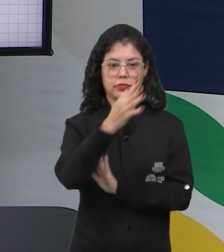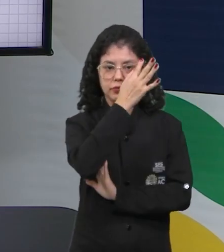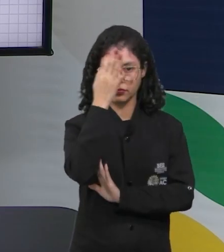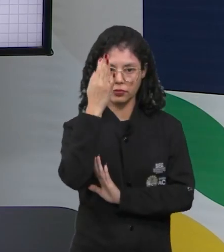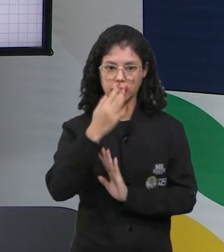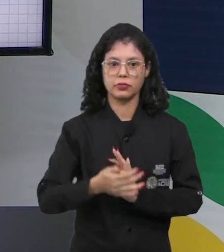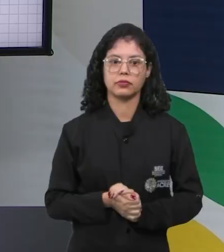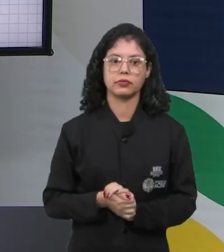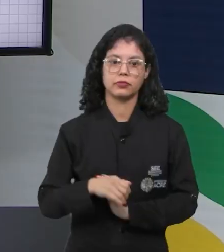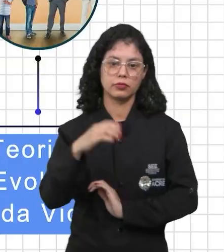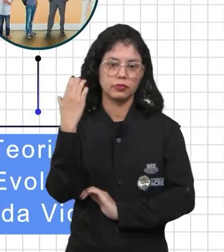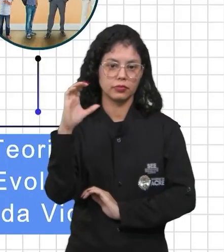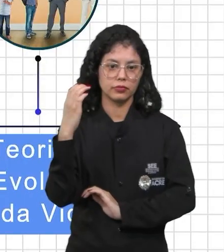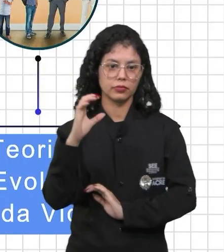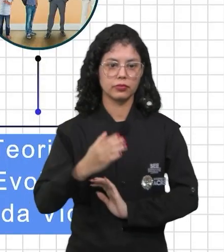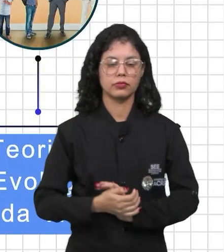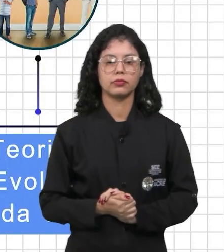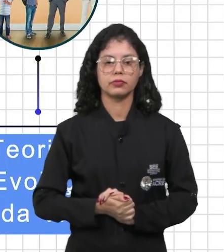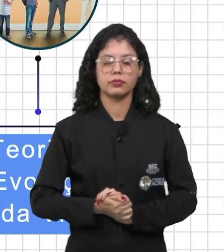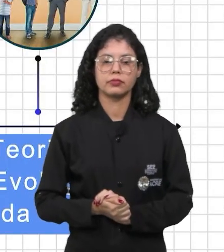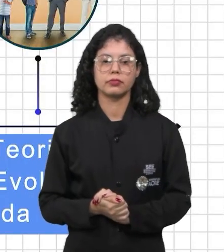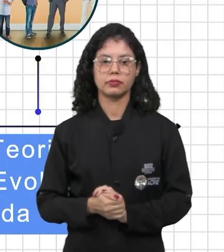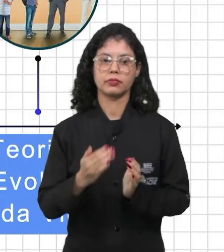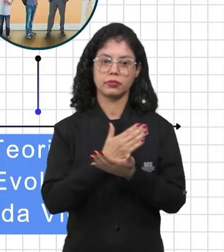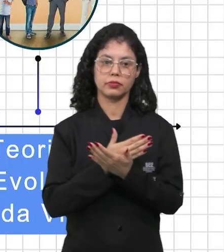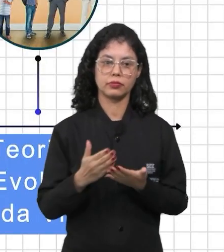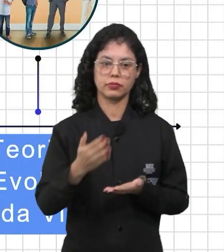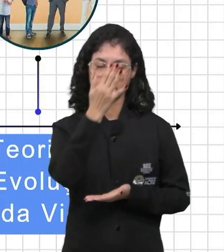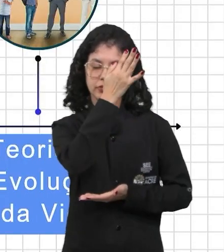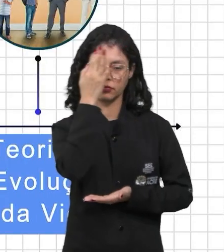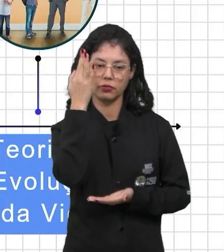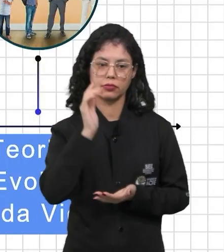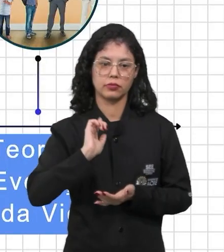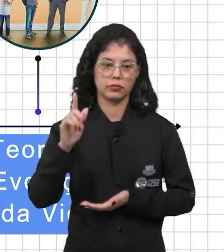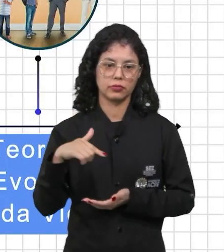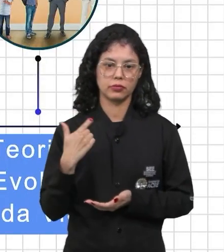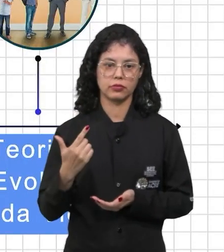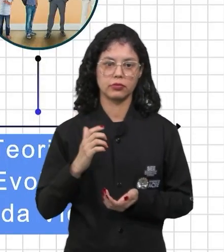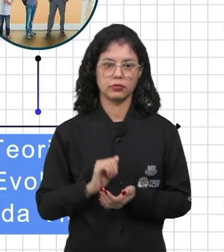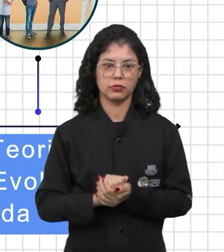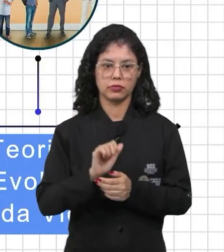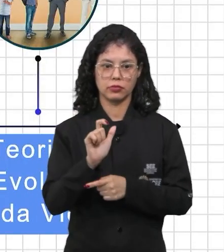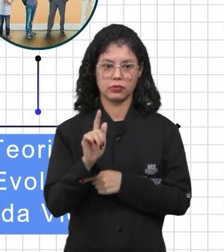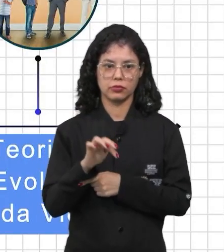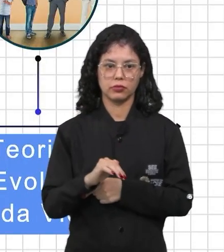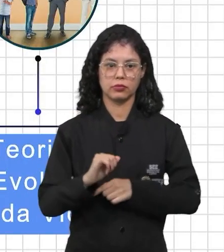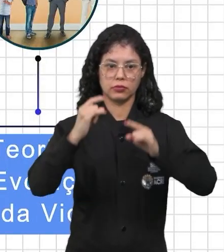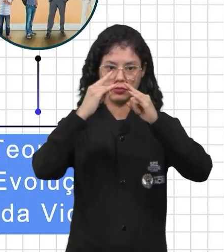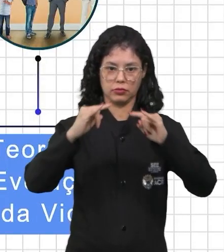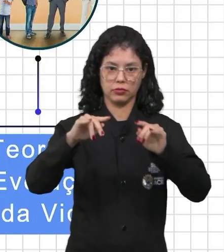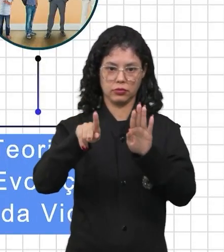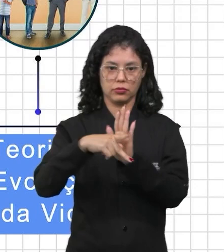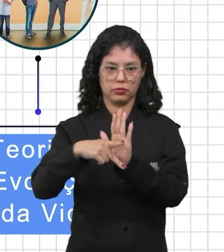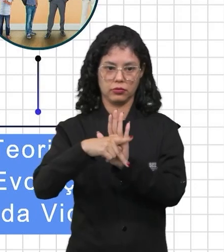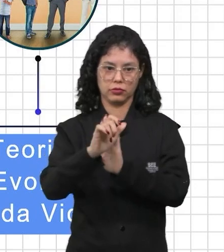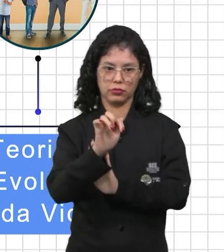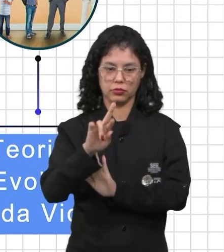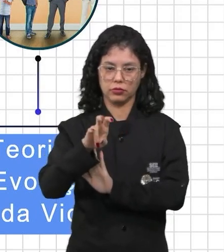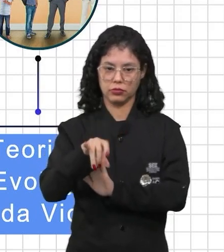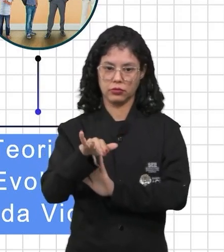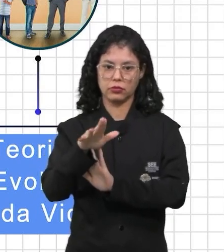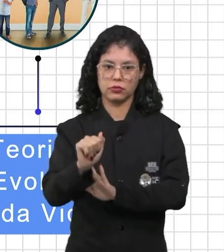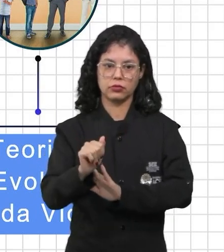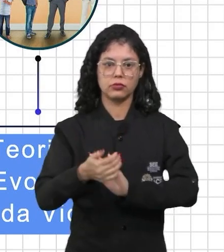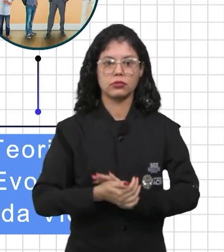filosofia e da ciência. A gente começa ali com os filósofos, depois a gente tem o tempo da alquimia, né, dos